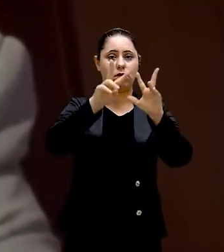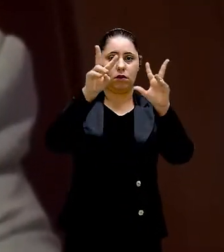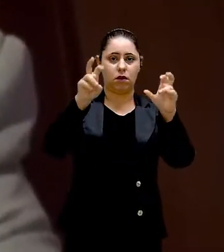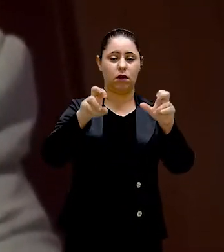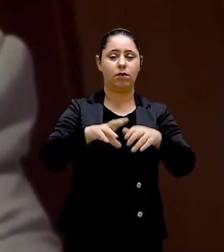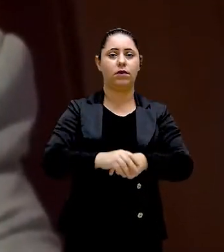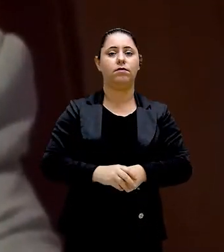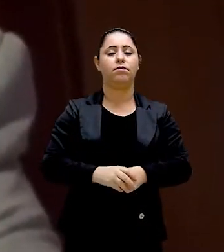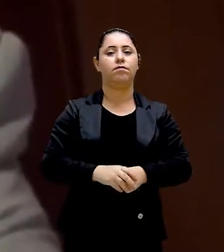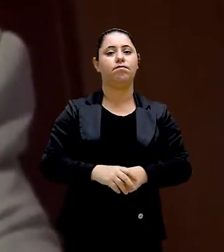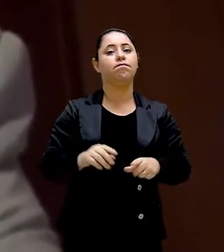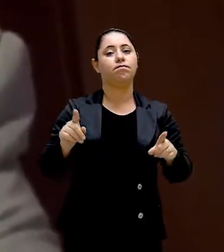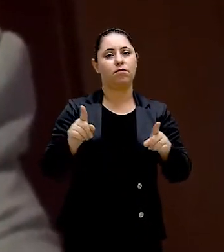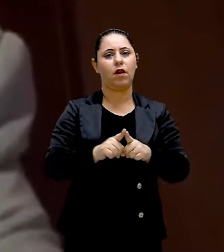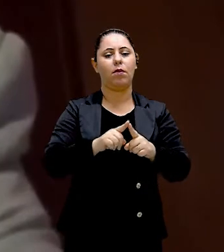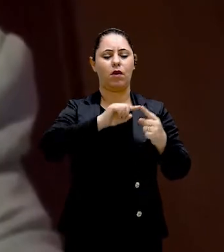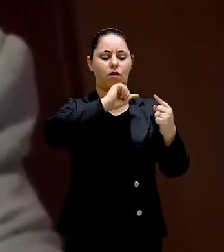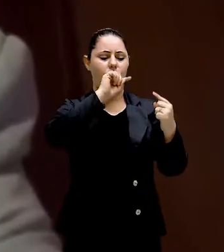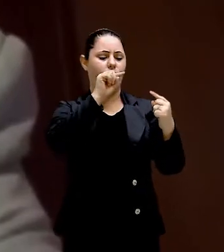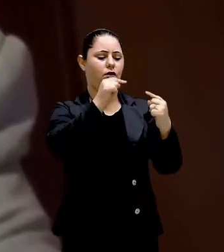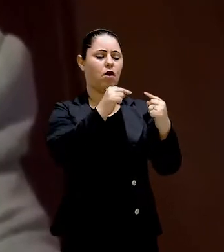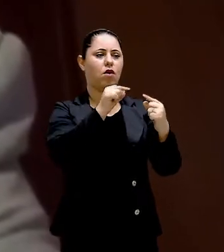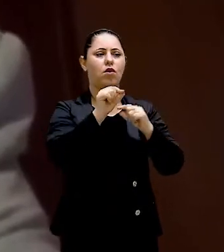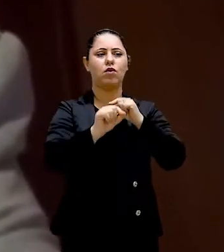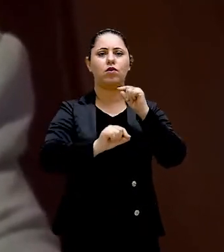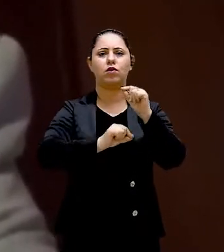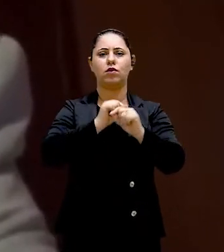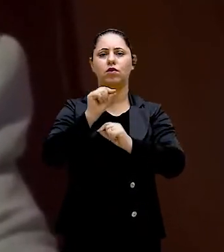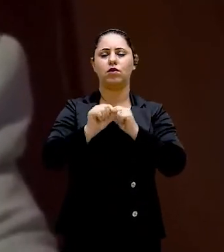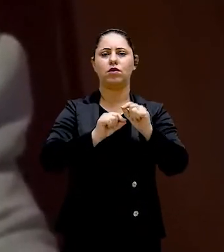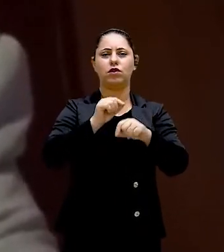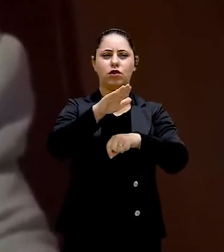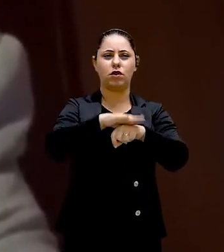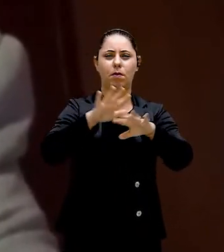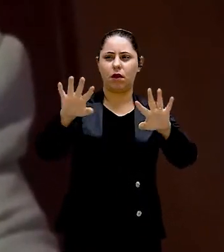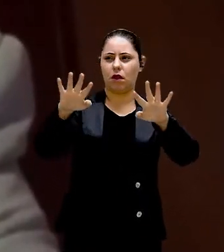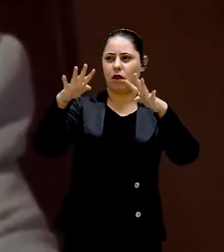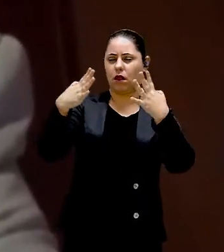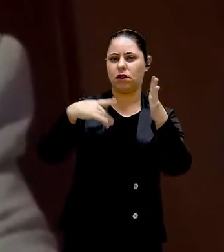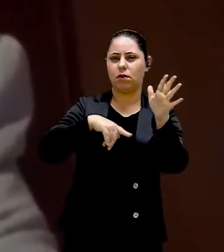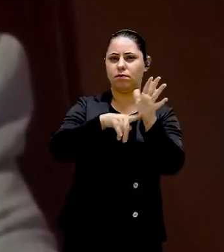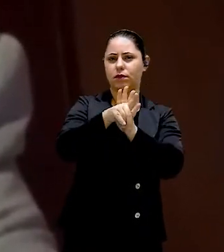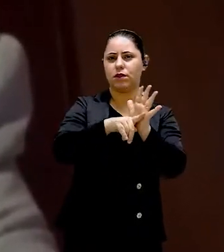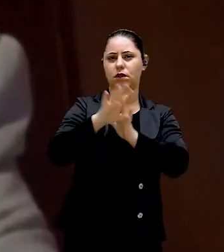inclusive focando também e chamando a atenção aos pesquisadores para a utilização de métodos